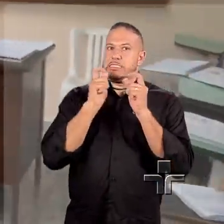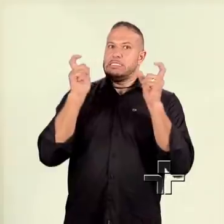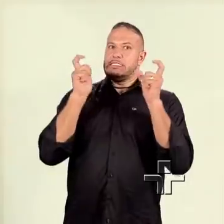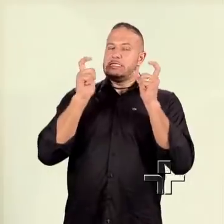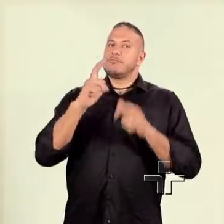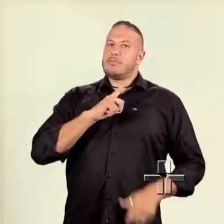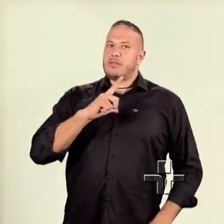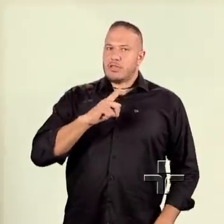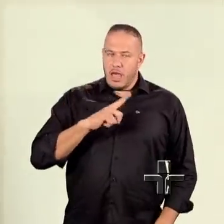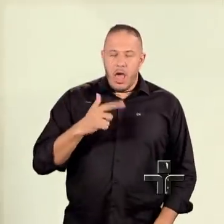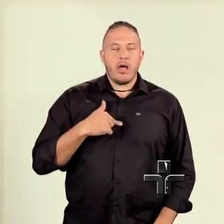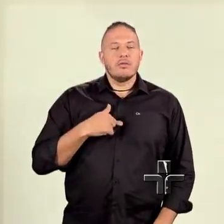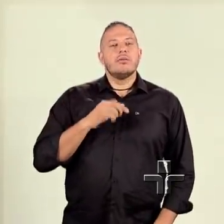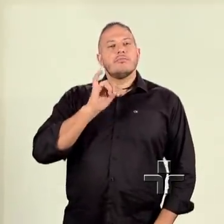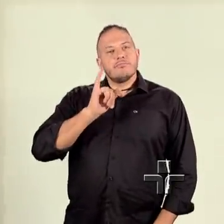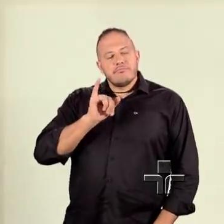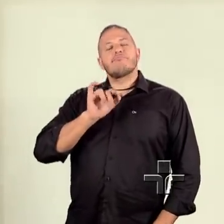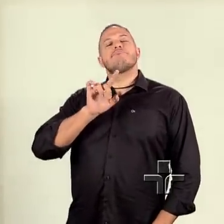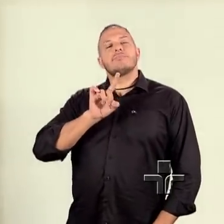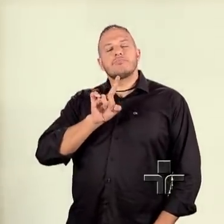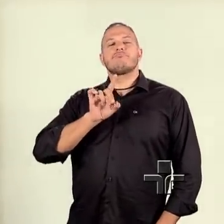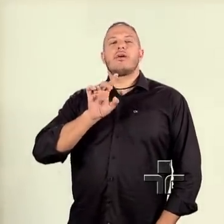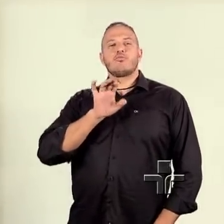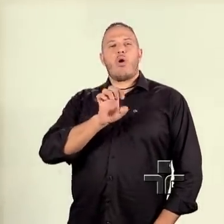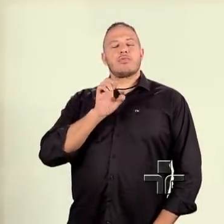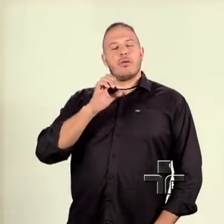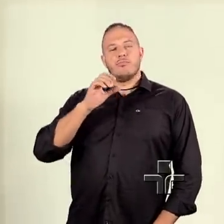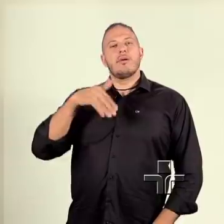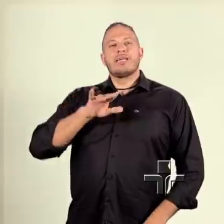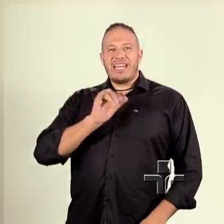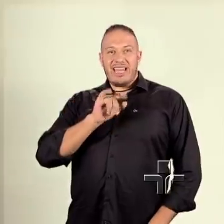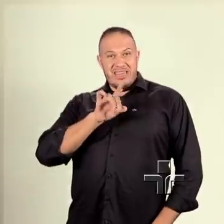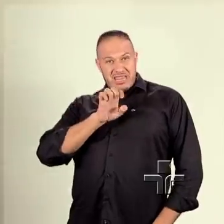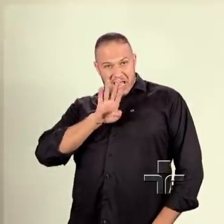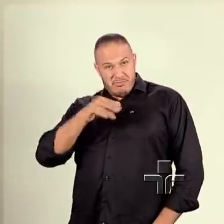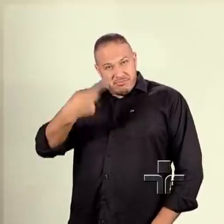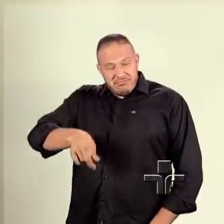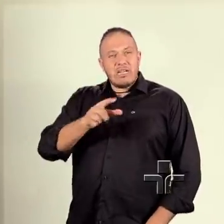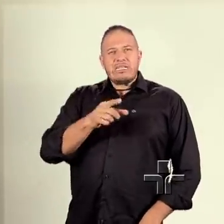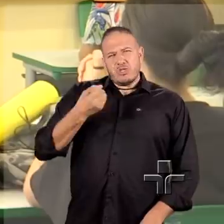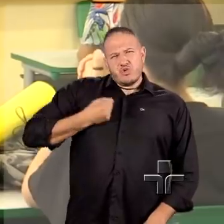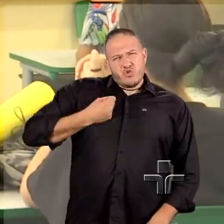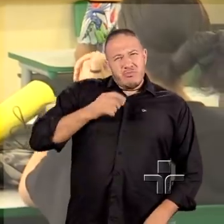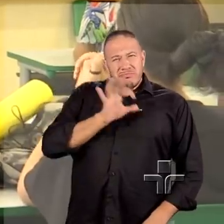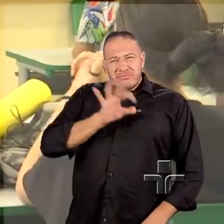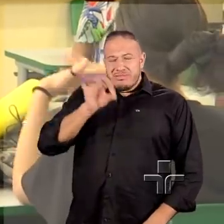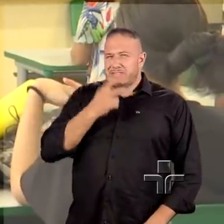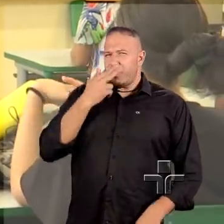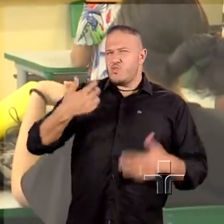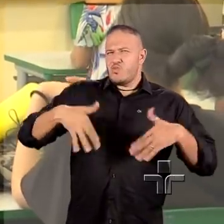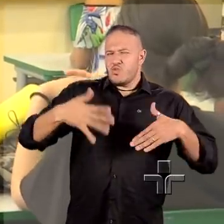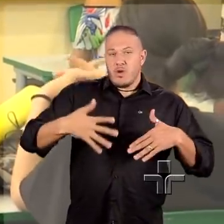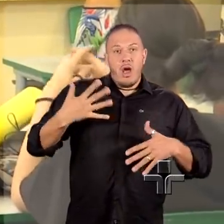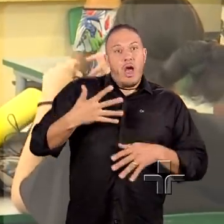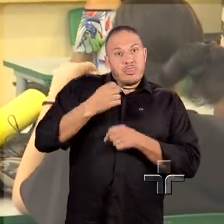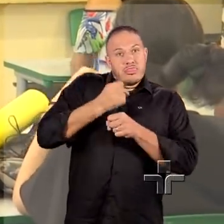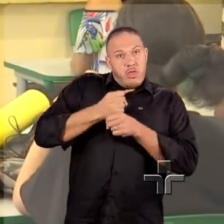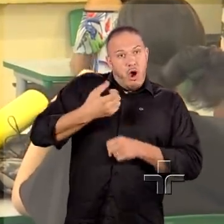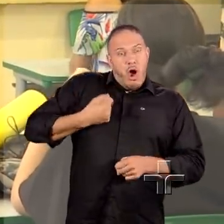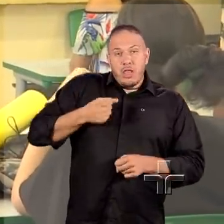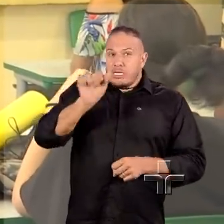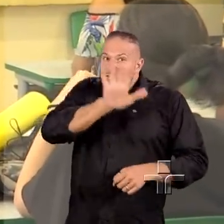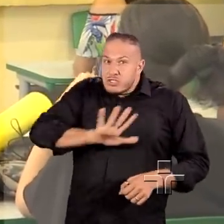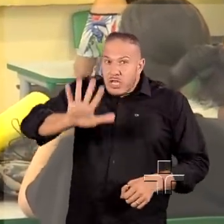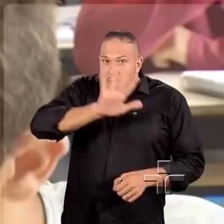aceso. O Índice de Desenvolvimento da Educação Básica, o IDEB, trouxe números alarmantes. A nota geral dos alunos da